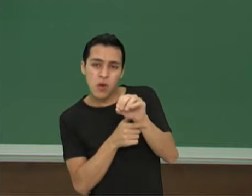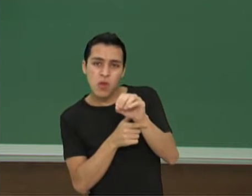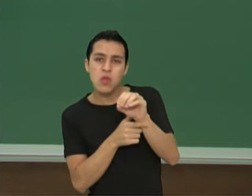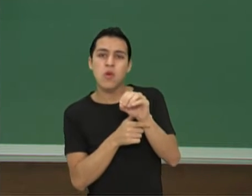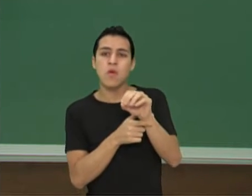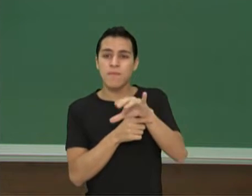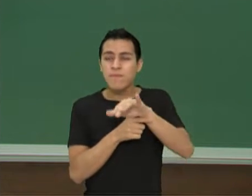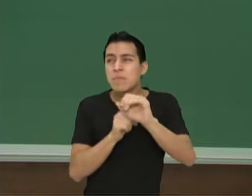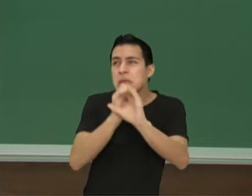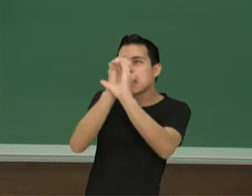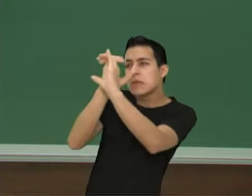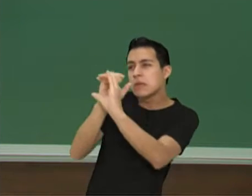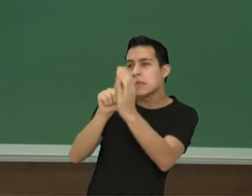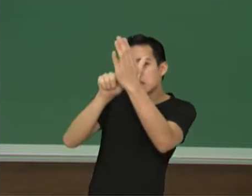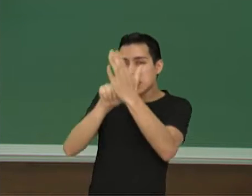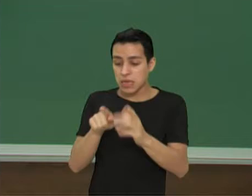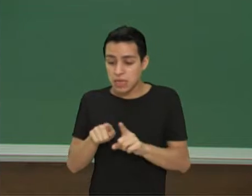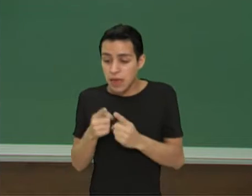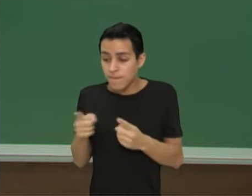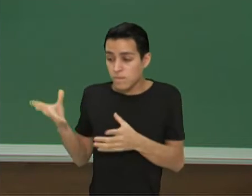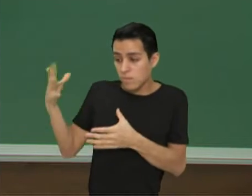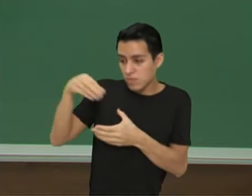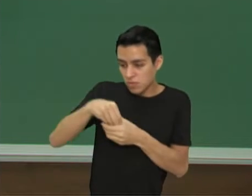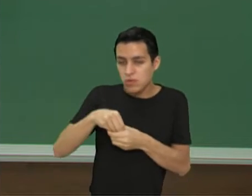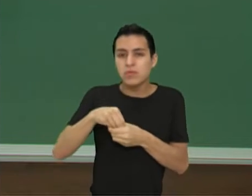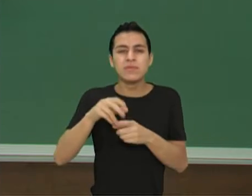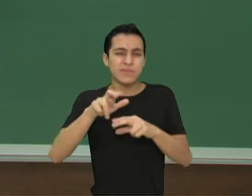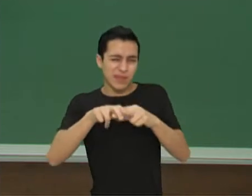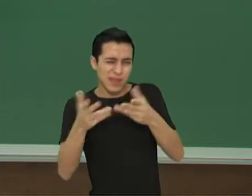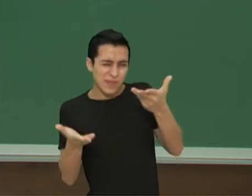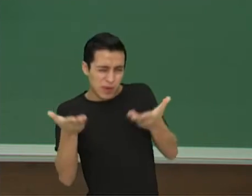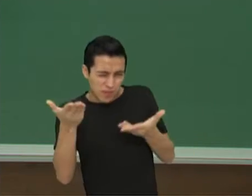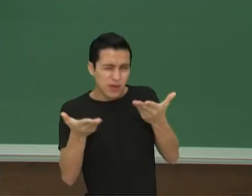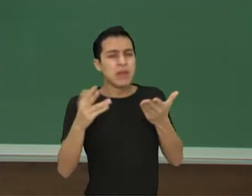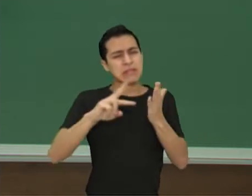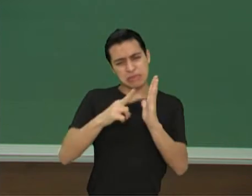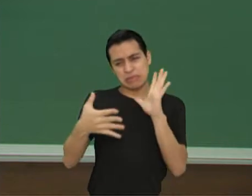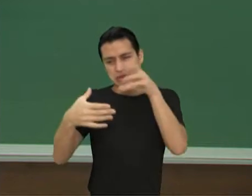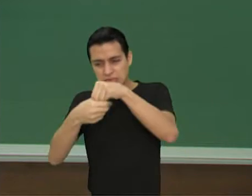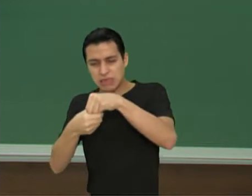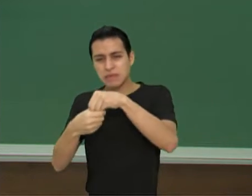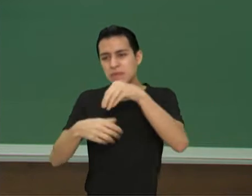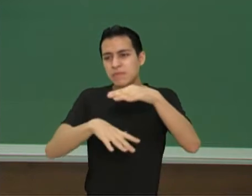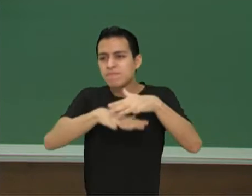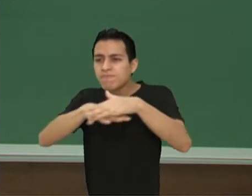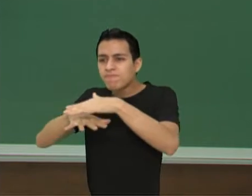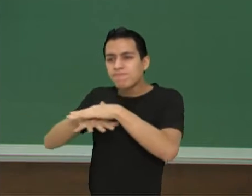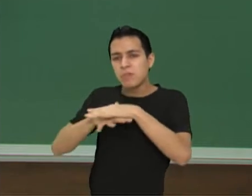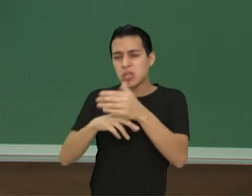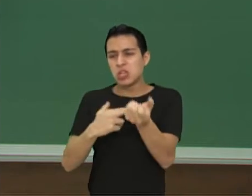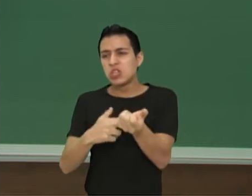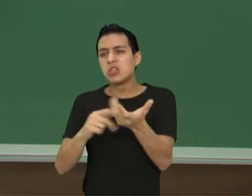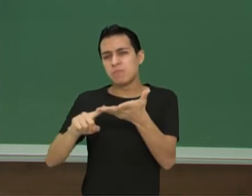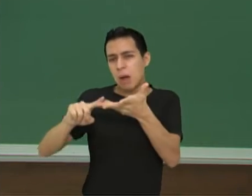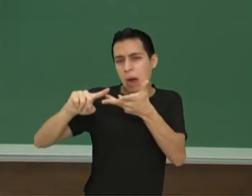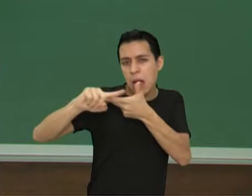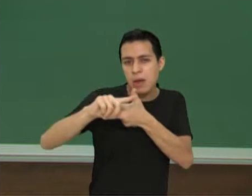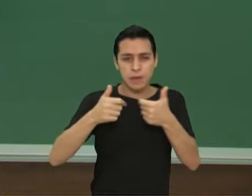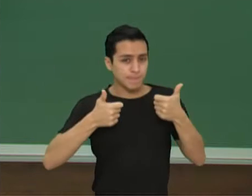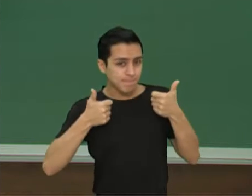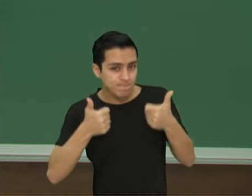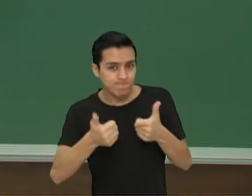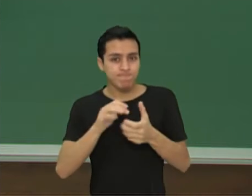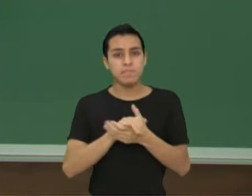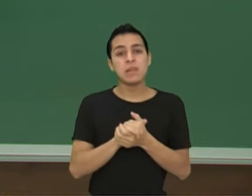música, tá? A música também faz parte da exata, né? Por causa da proporção, da melodia, né? O ritmo, enfim, tá? A gente vai ter